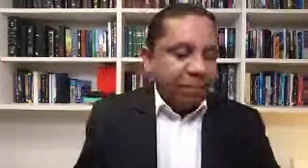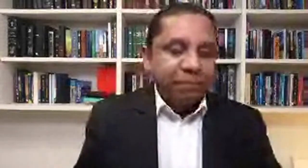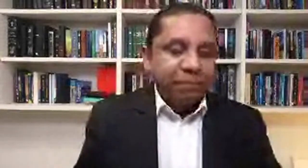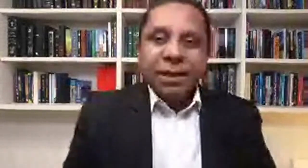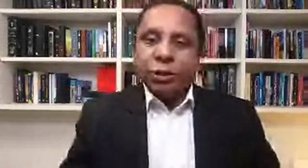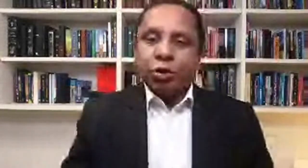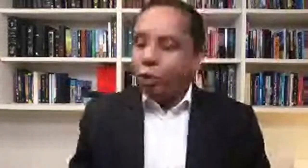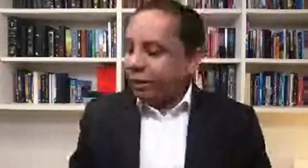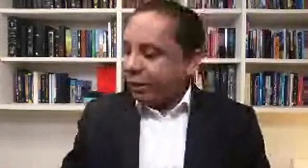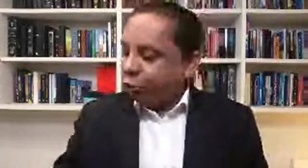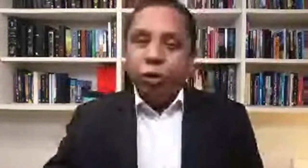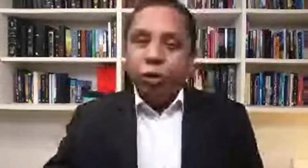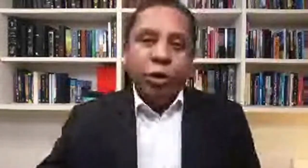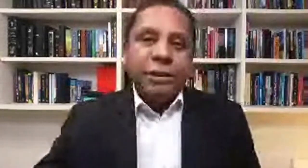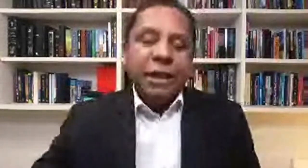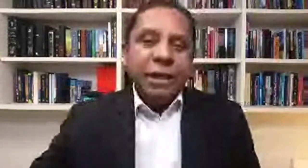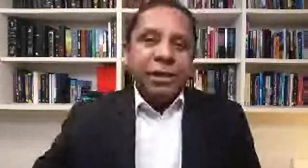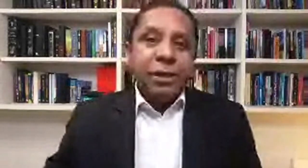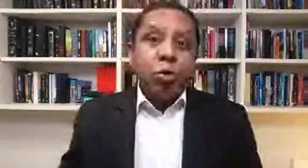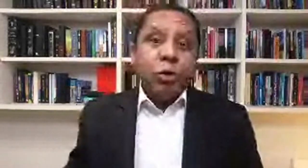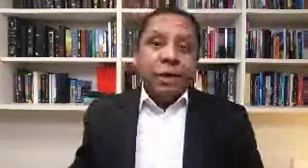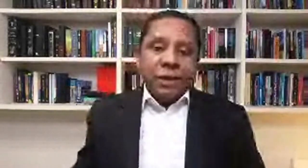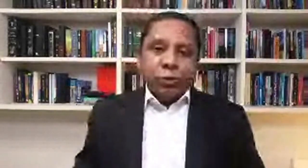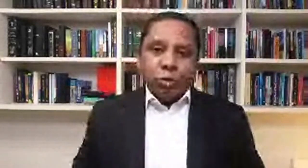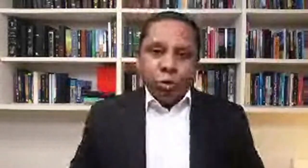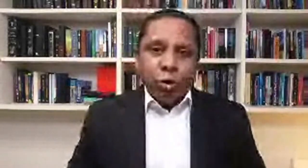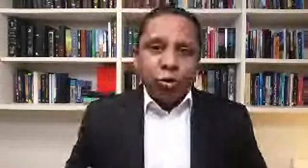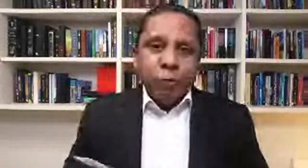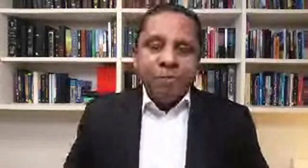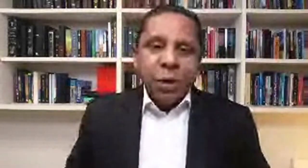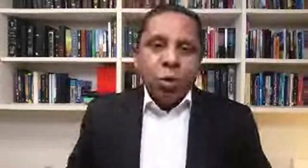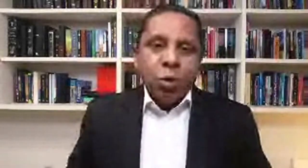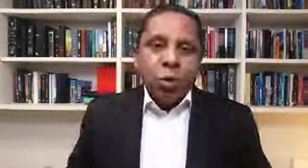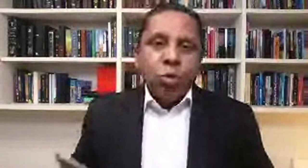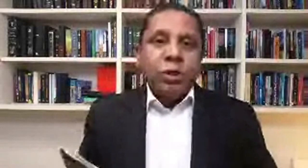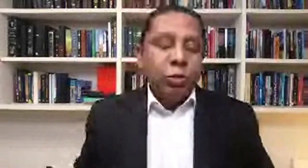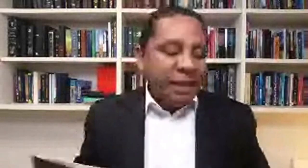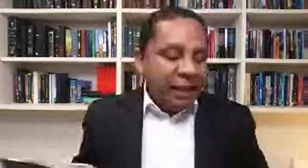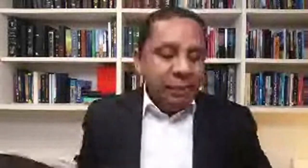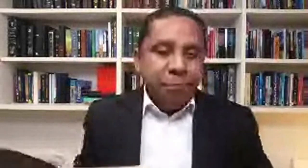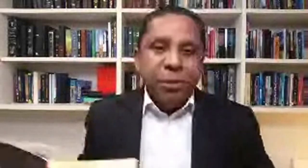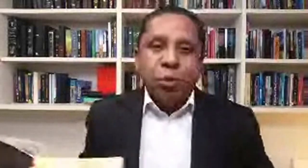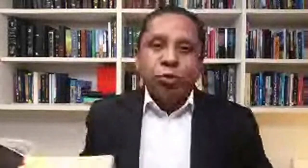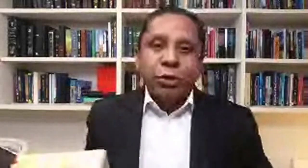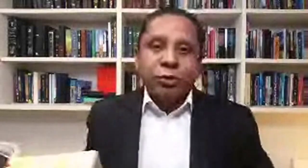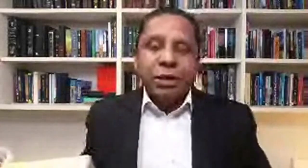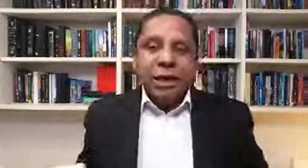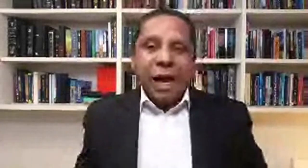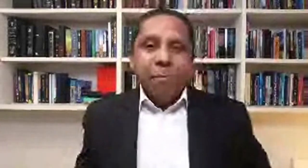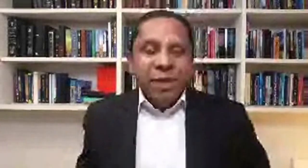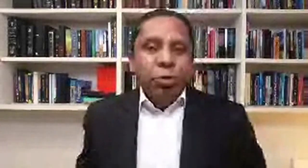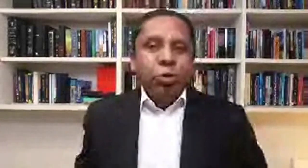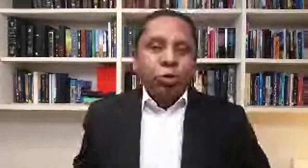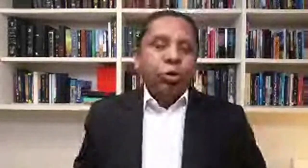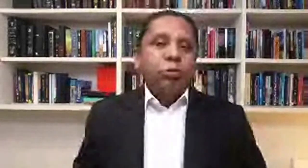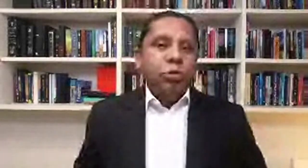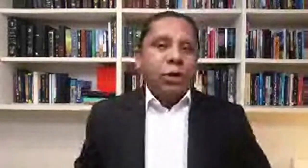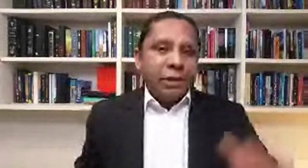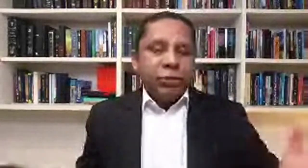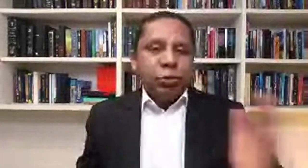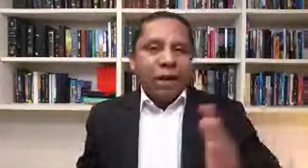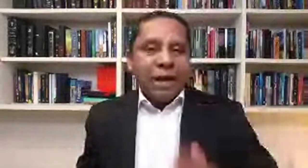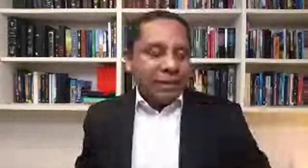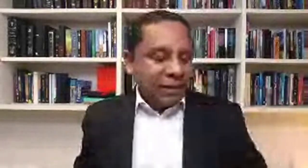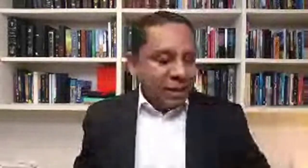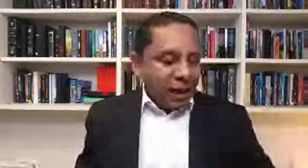Adventista, das ações, das uniões, que estão conectados conosco, com a sua equipe, com seus amigos, todo mundo,